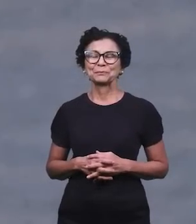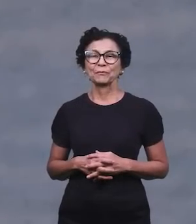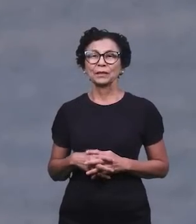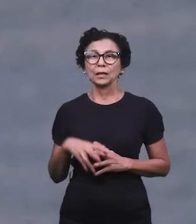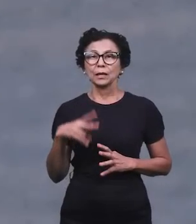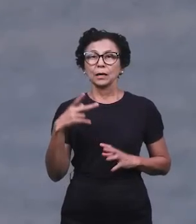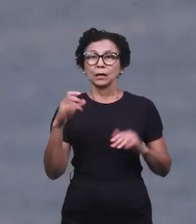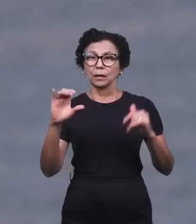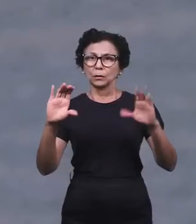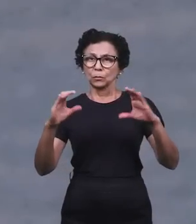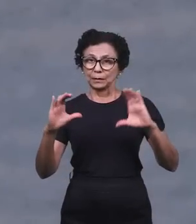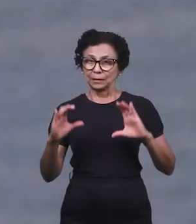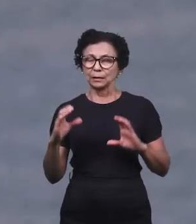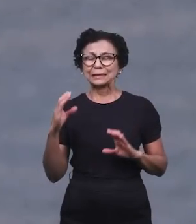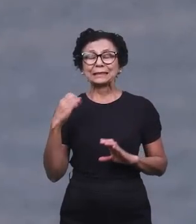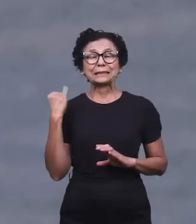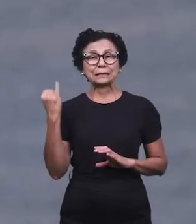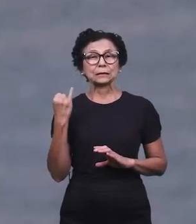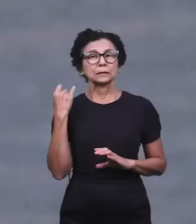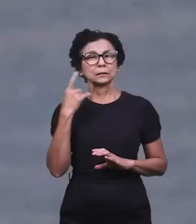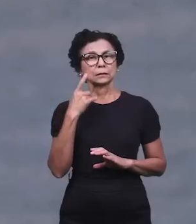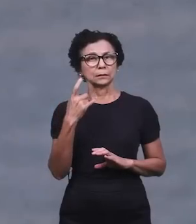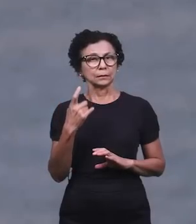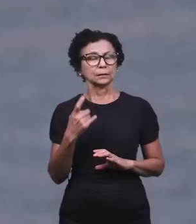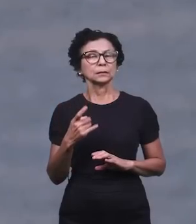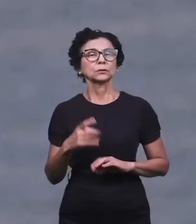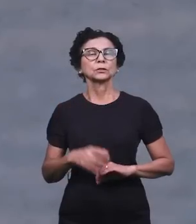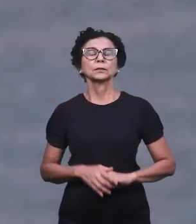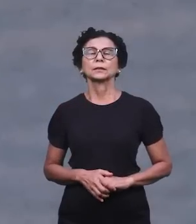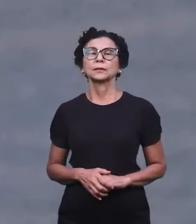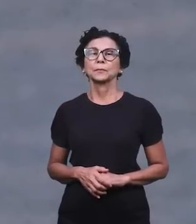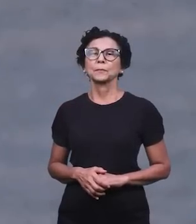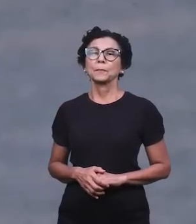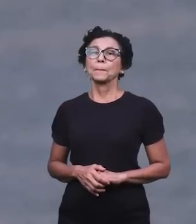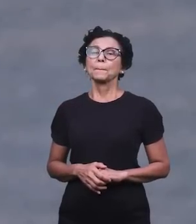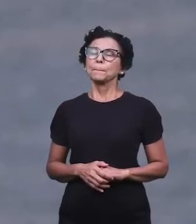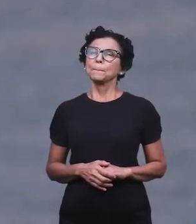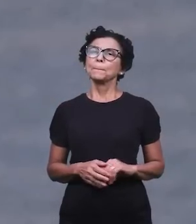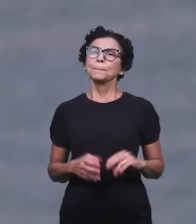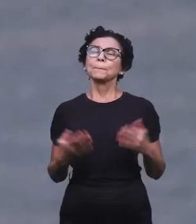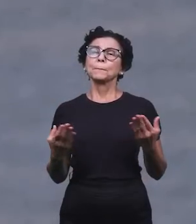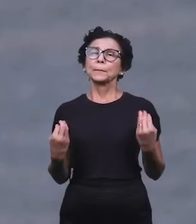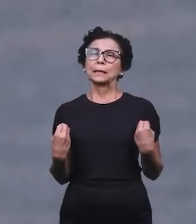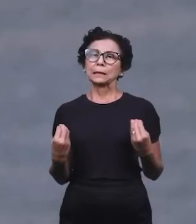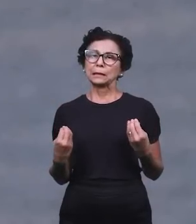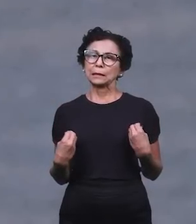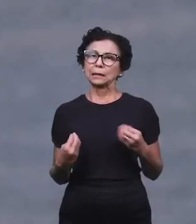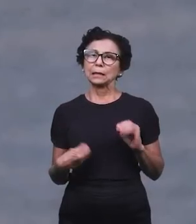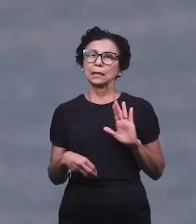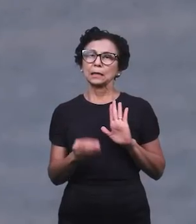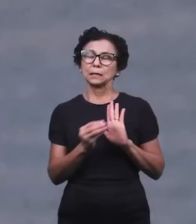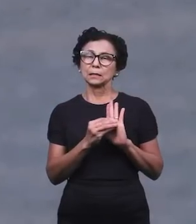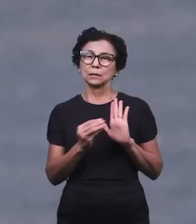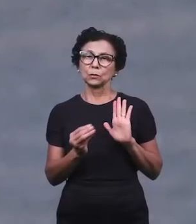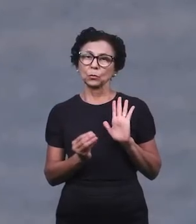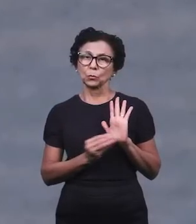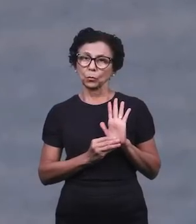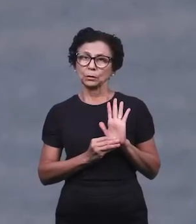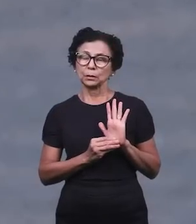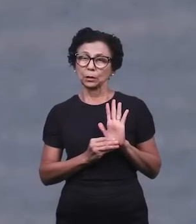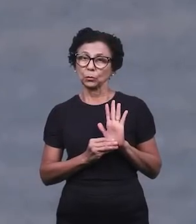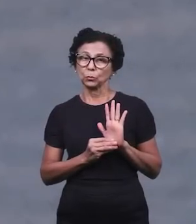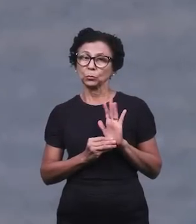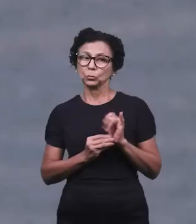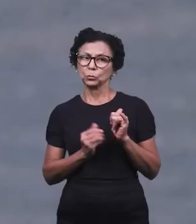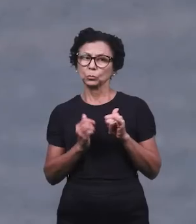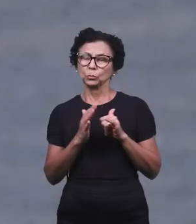seu comentário ele é muito interessante, você sabe disso, para que esse conteúdo ele seja oferecido pela plataforma.